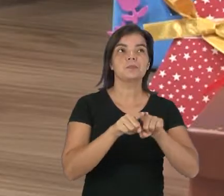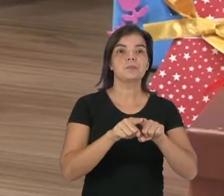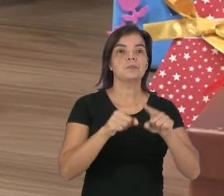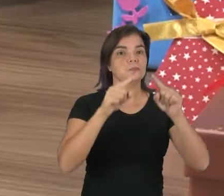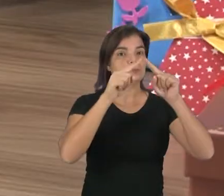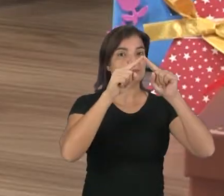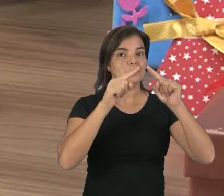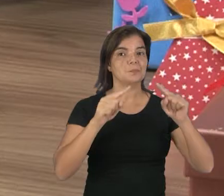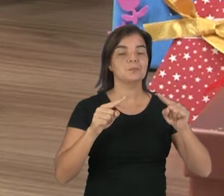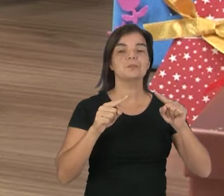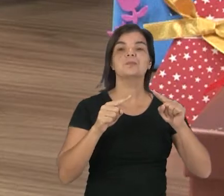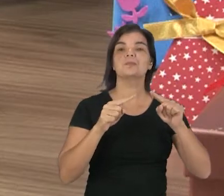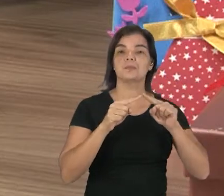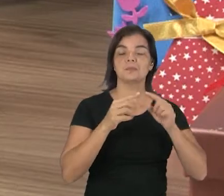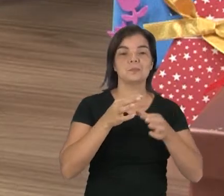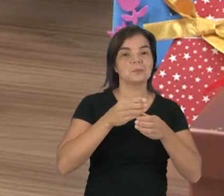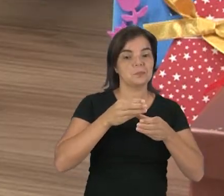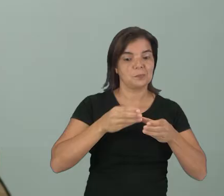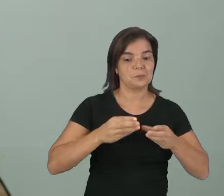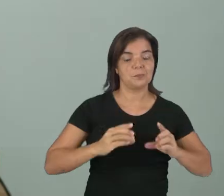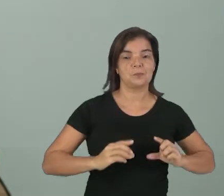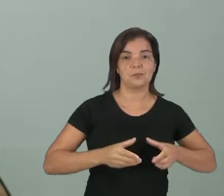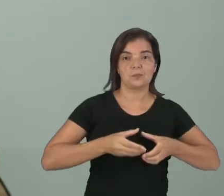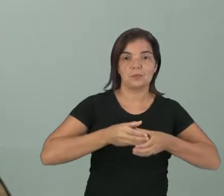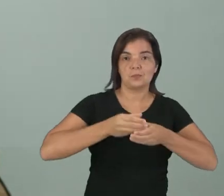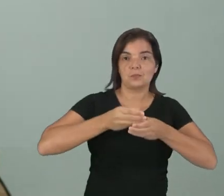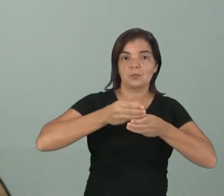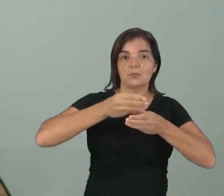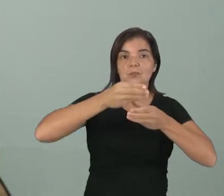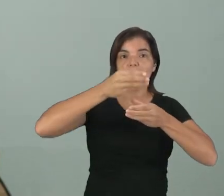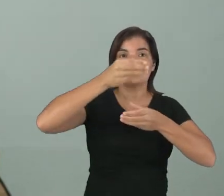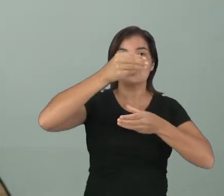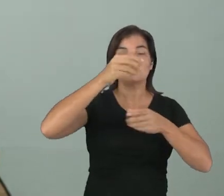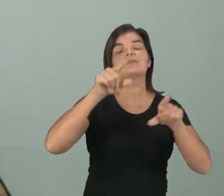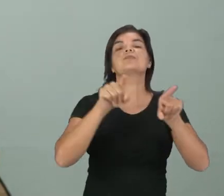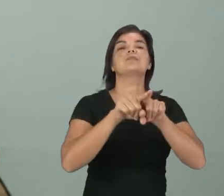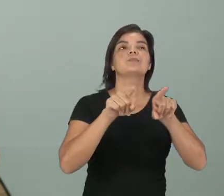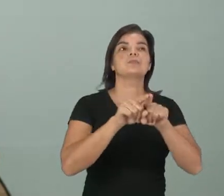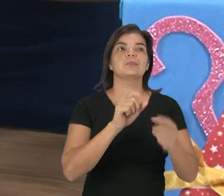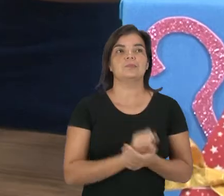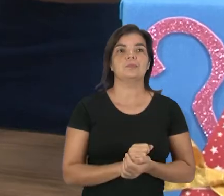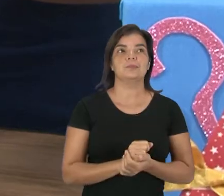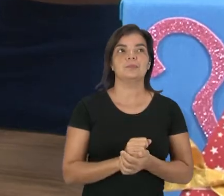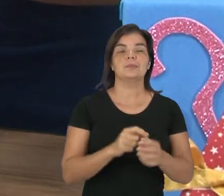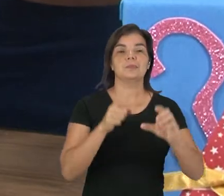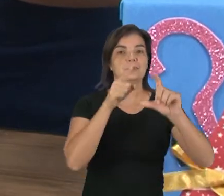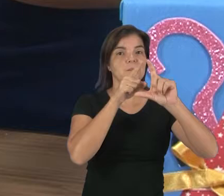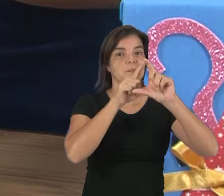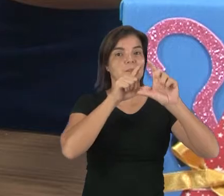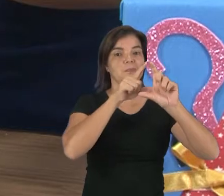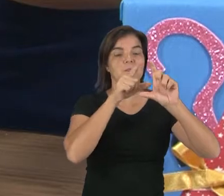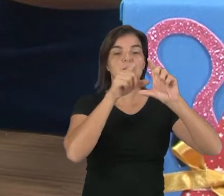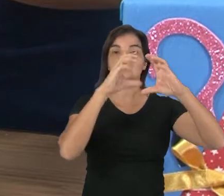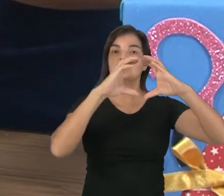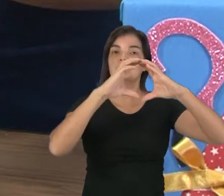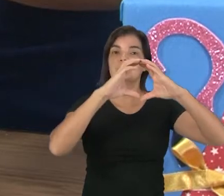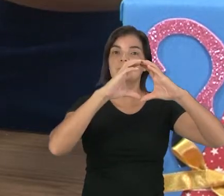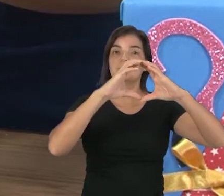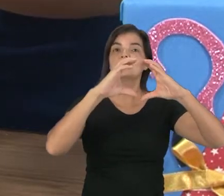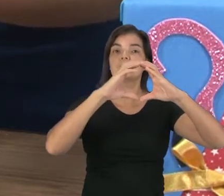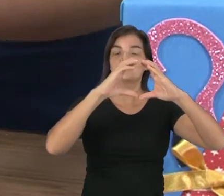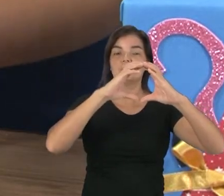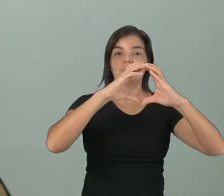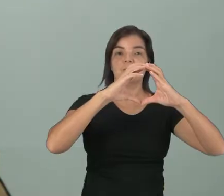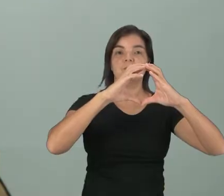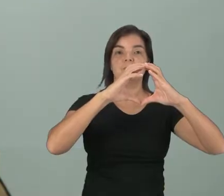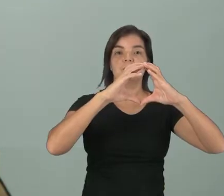mesmo? Nós vimos o cone, vimos também a esfera e